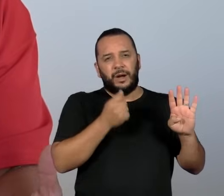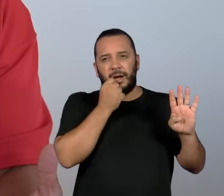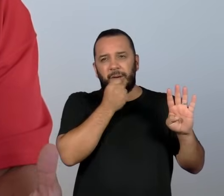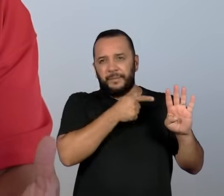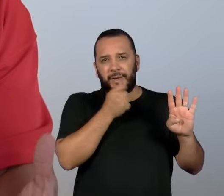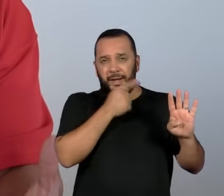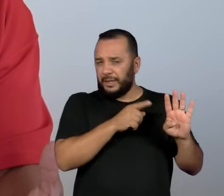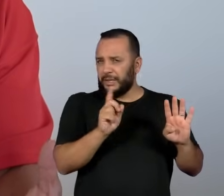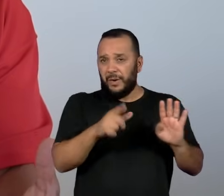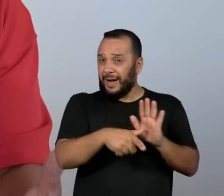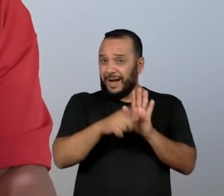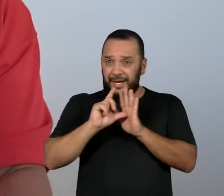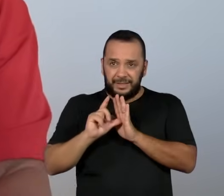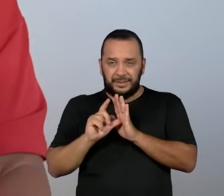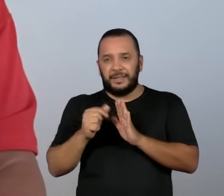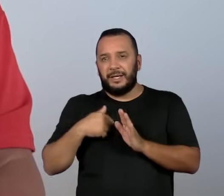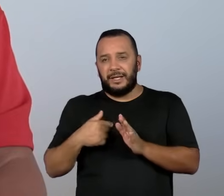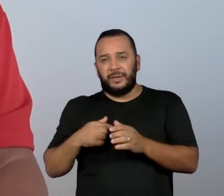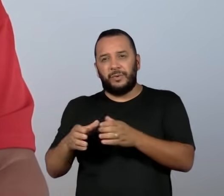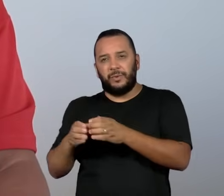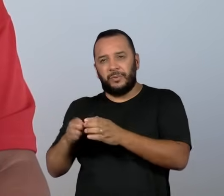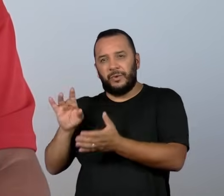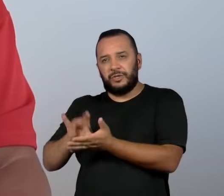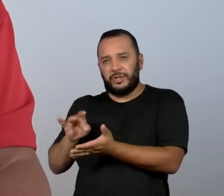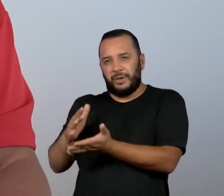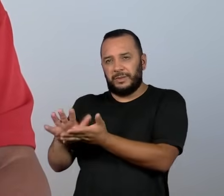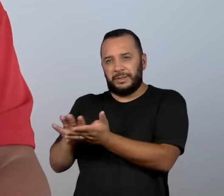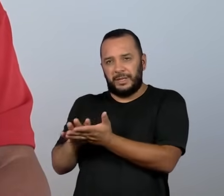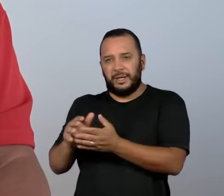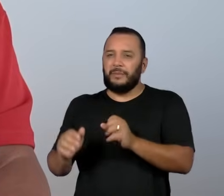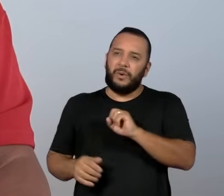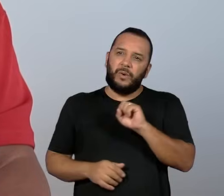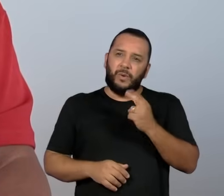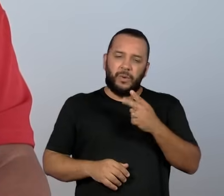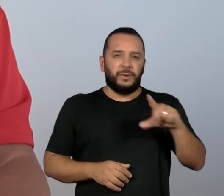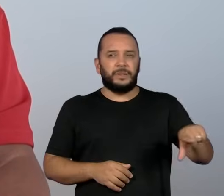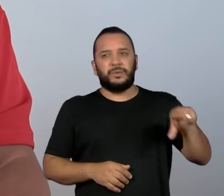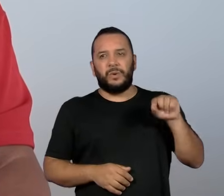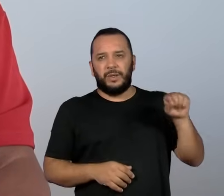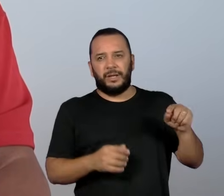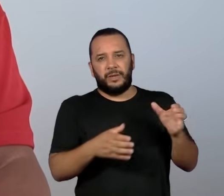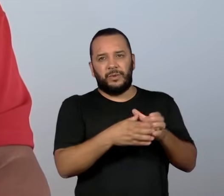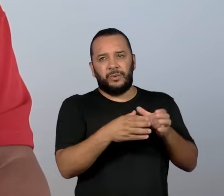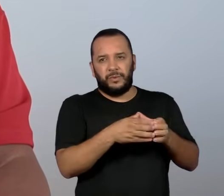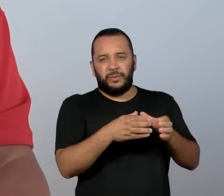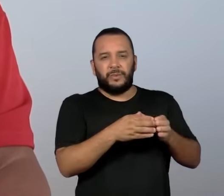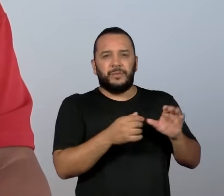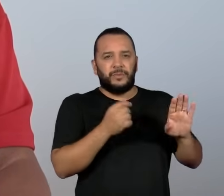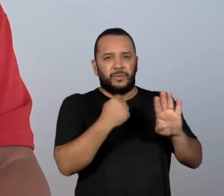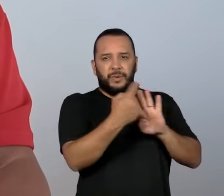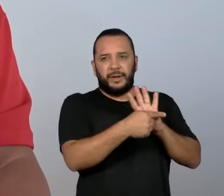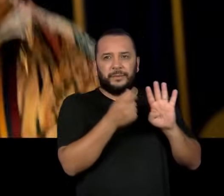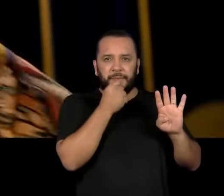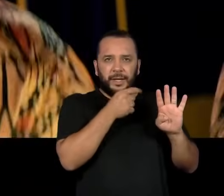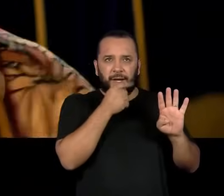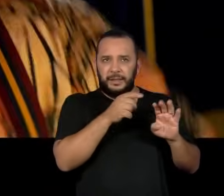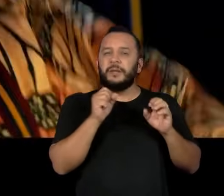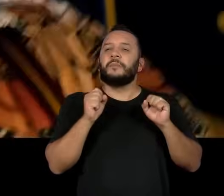nos originais do samba ou se ele ficaria entraria nos Trapalhões. Ele pôde